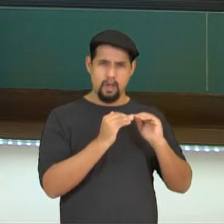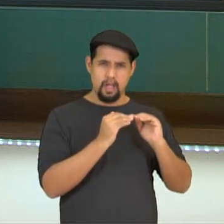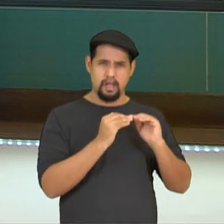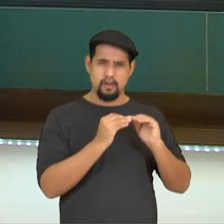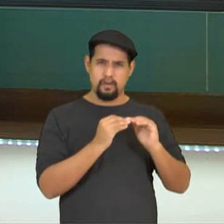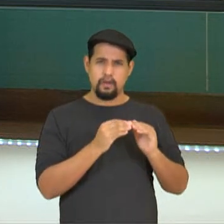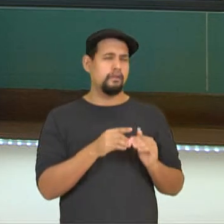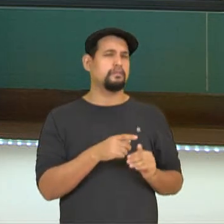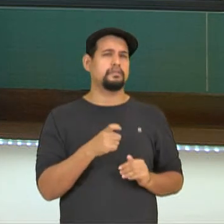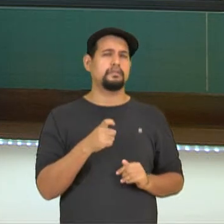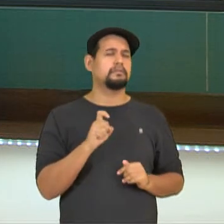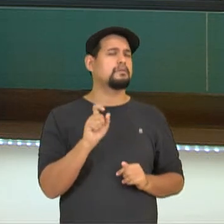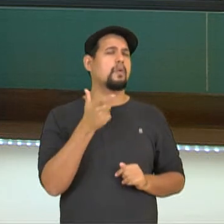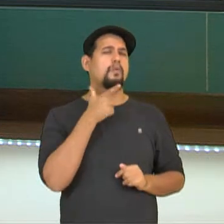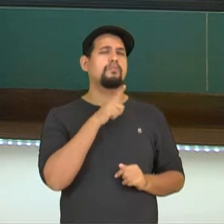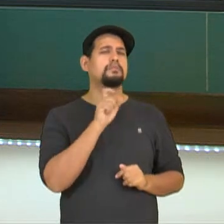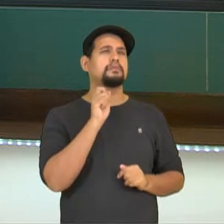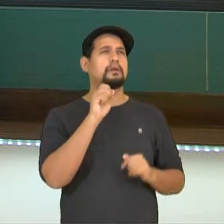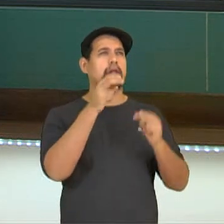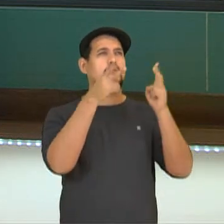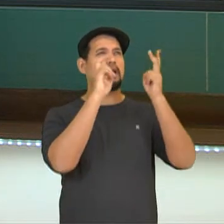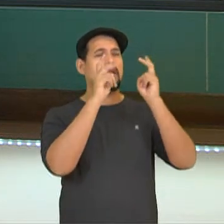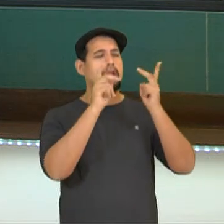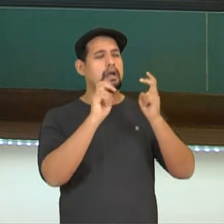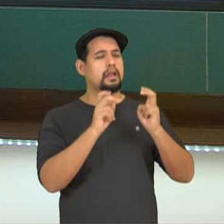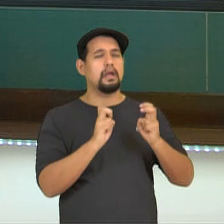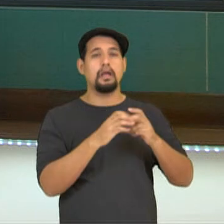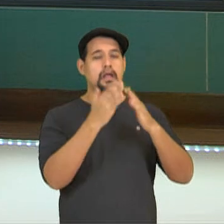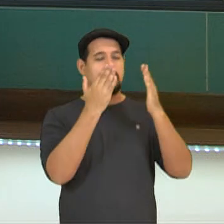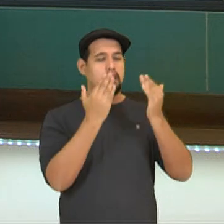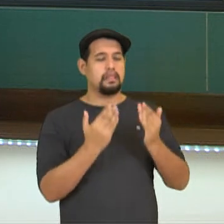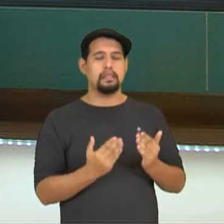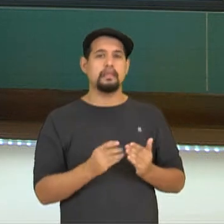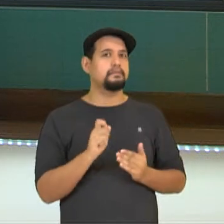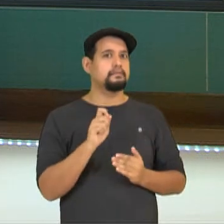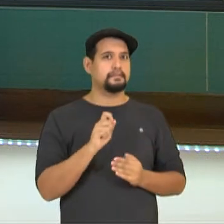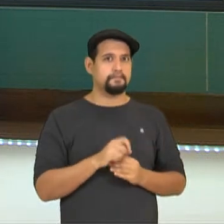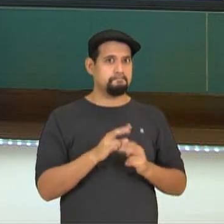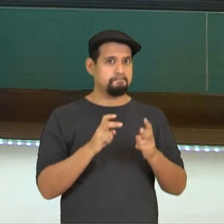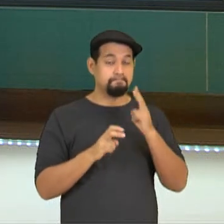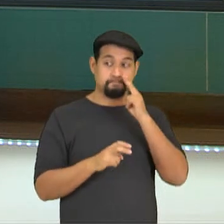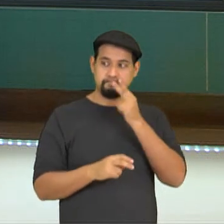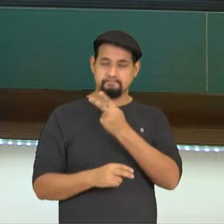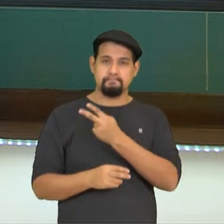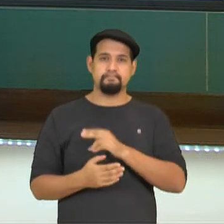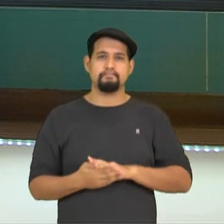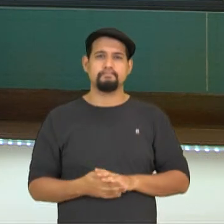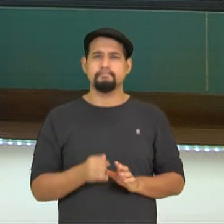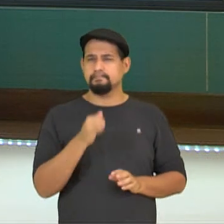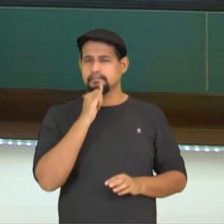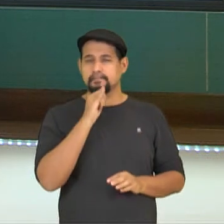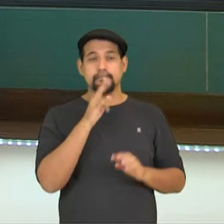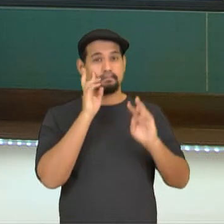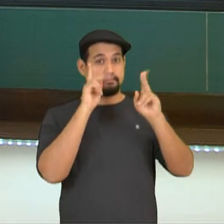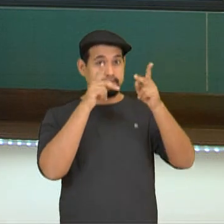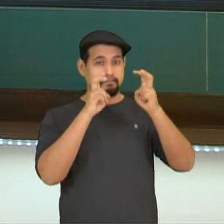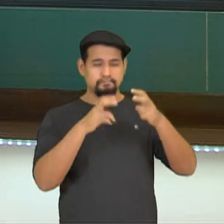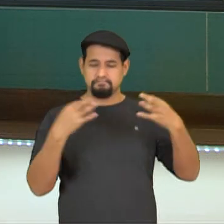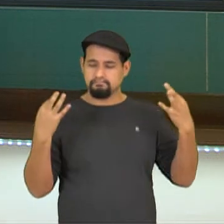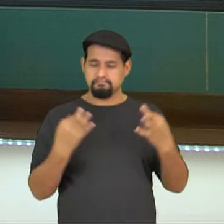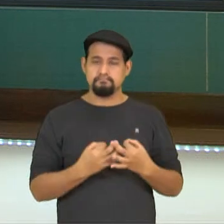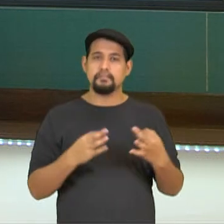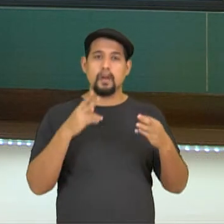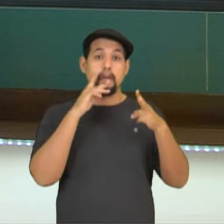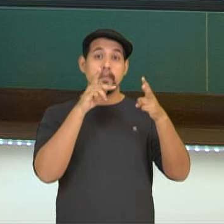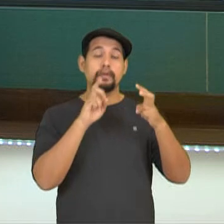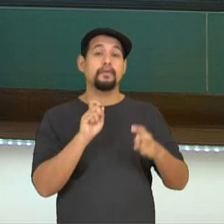O que você conseguiu detectar analisando aqui essas parábolas? Vamos ver? Se vocês observarem bem, vocês